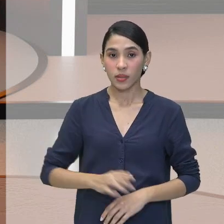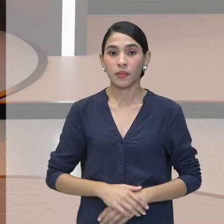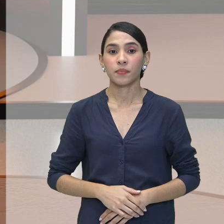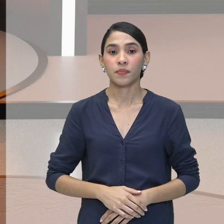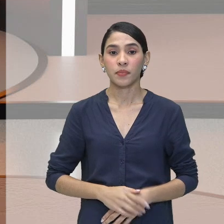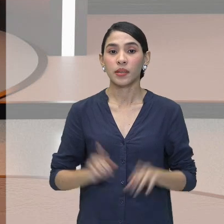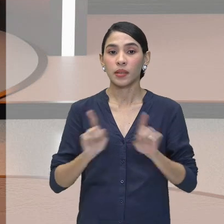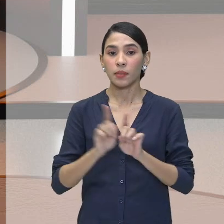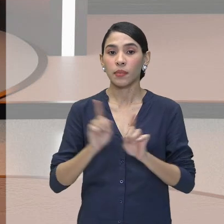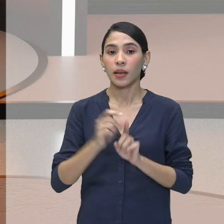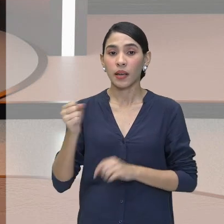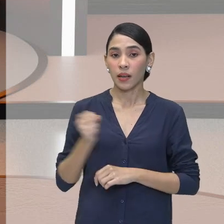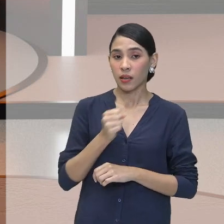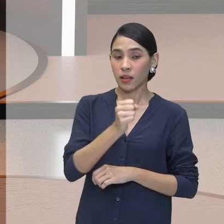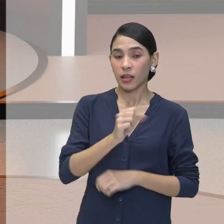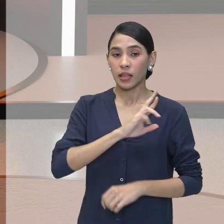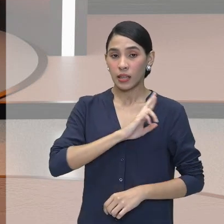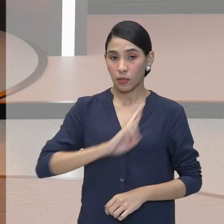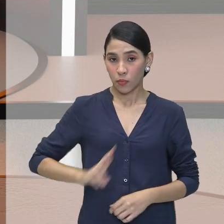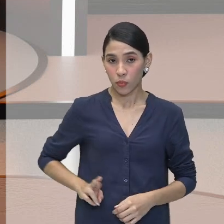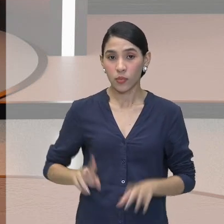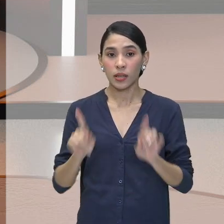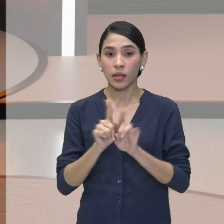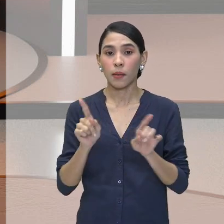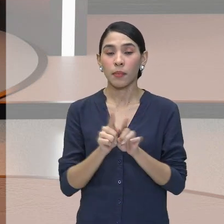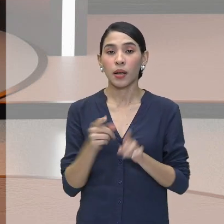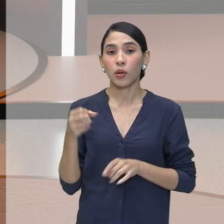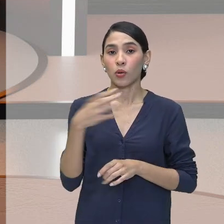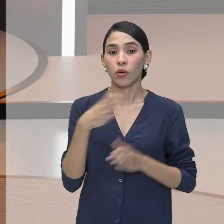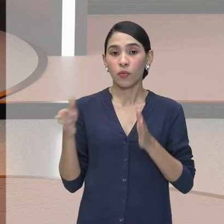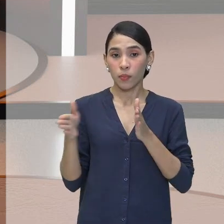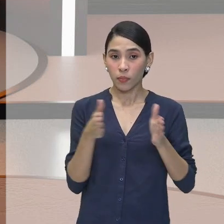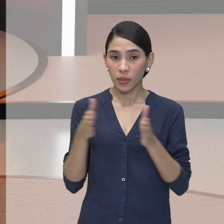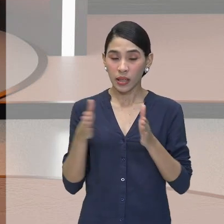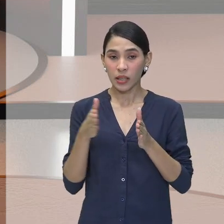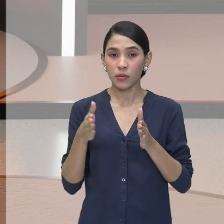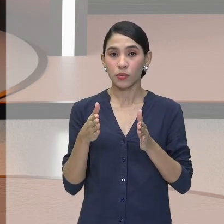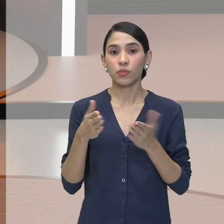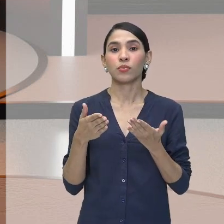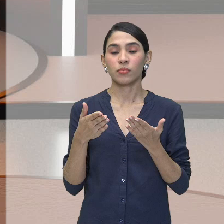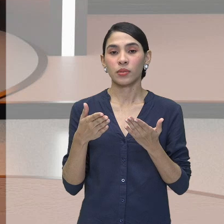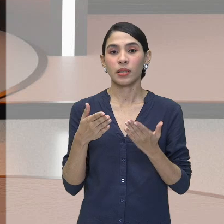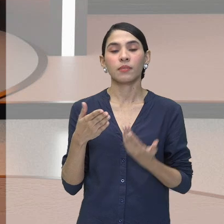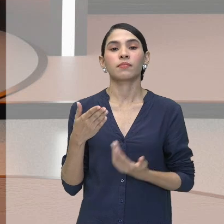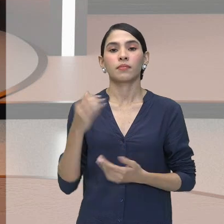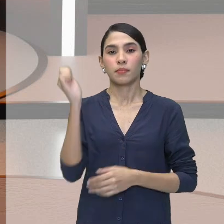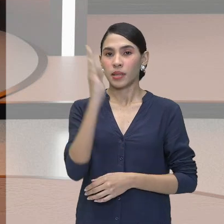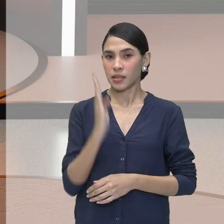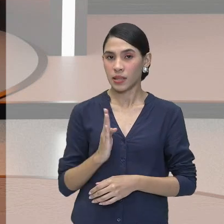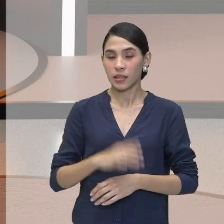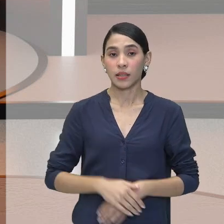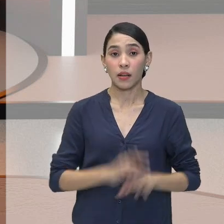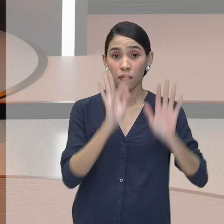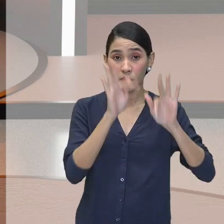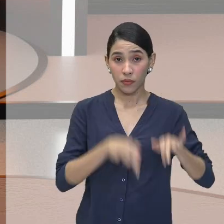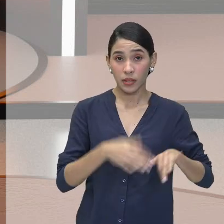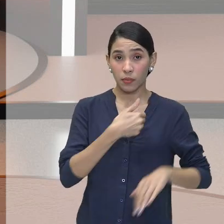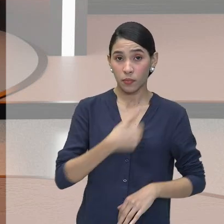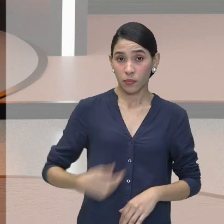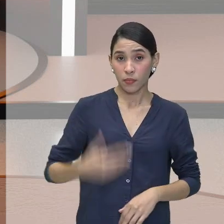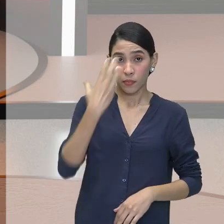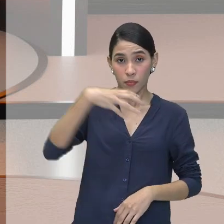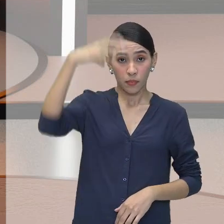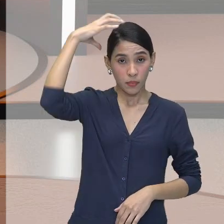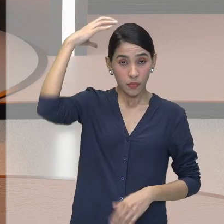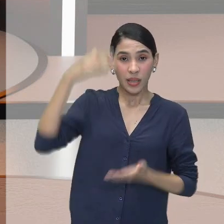a instauração de uma república e um novo período na história brasileira. Afinal de contas, encerra-se o período monárquico e inicia-se o